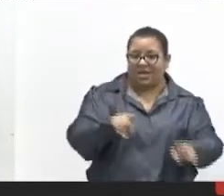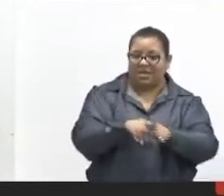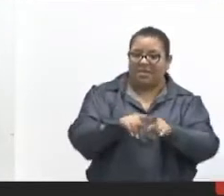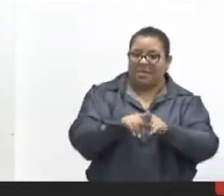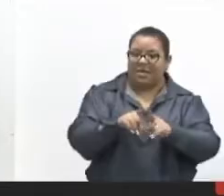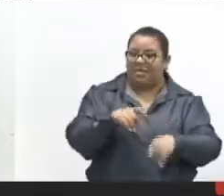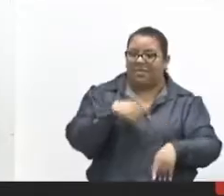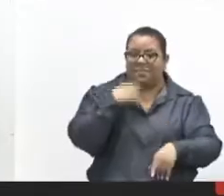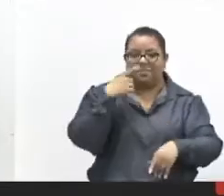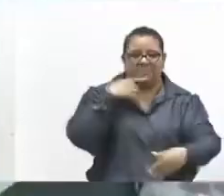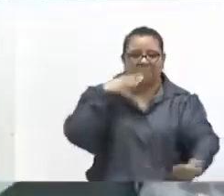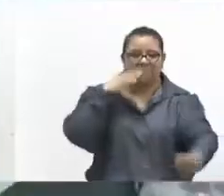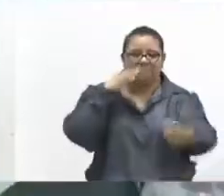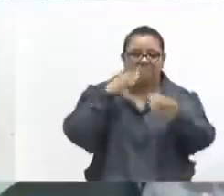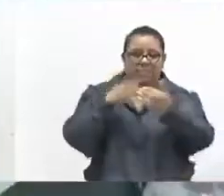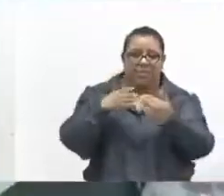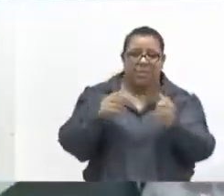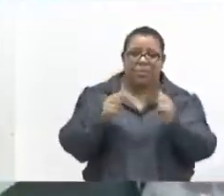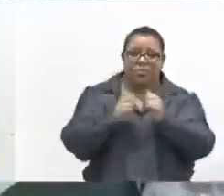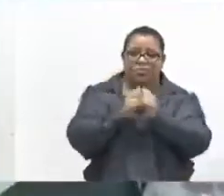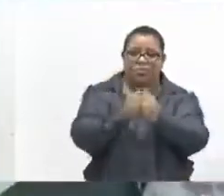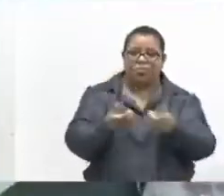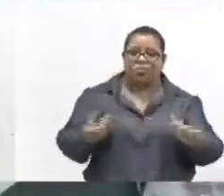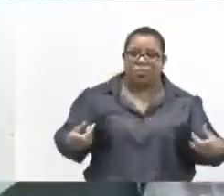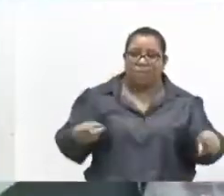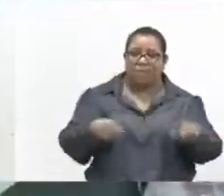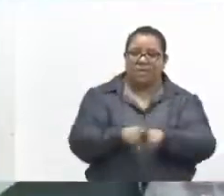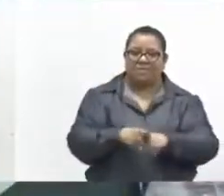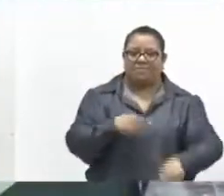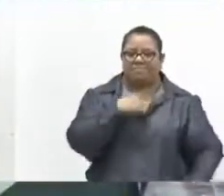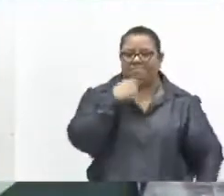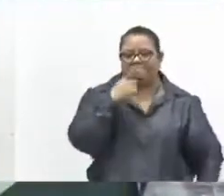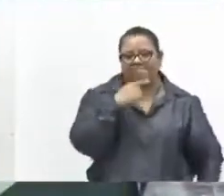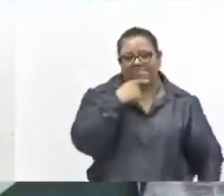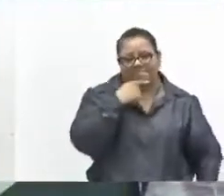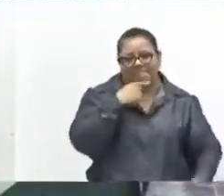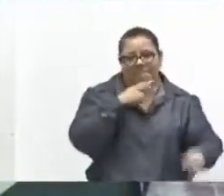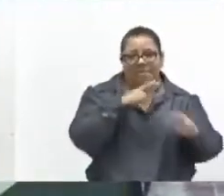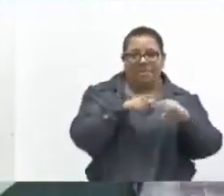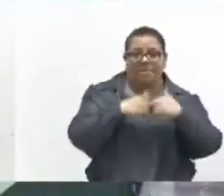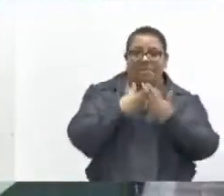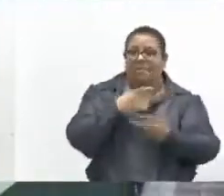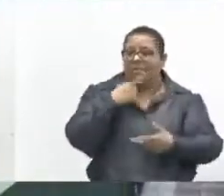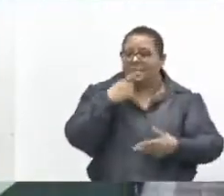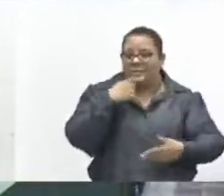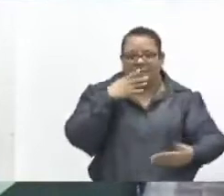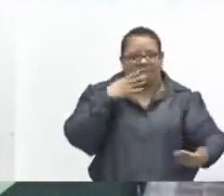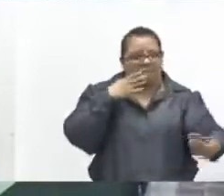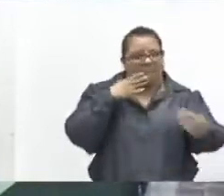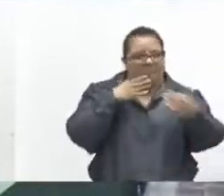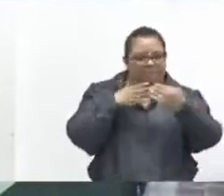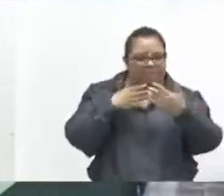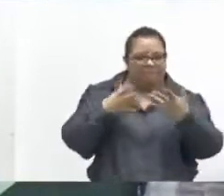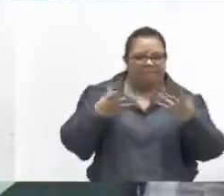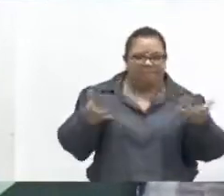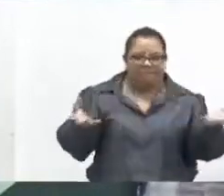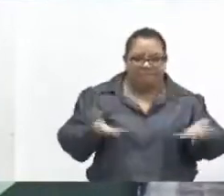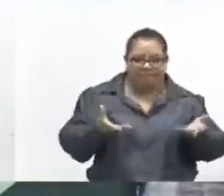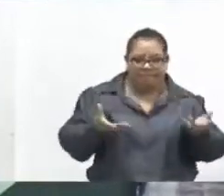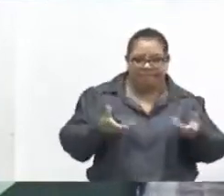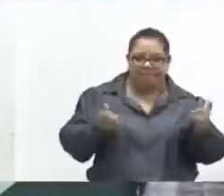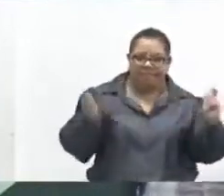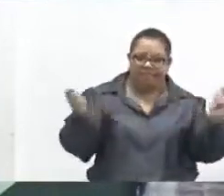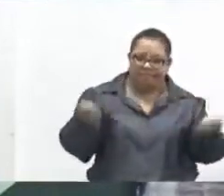estudante que vai construir junto com você. É para isso que existe o DCE, é para isso que existe o centro acadêmico, é para isso que existe um grêmio estudantil. Para que ele